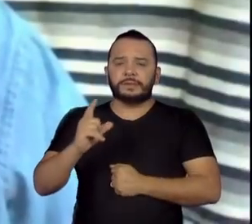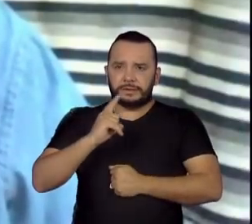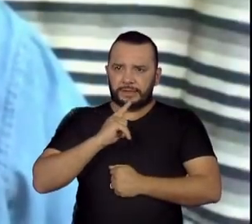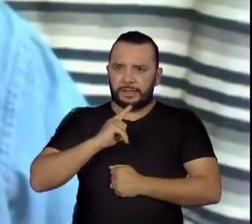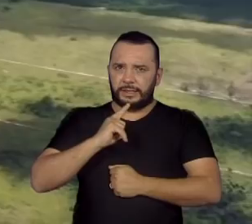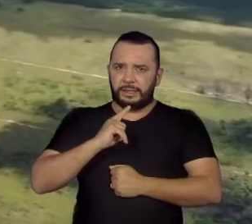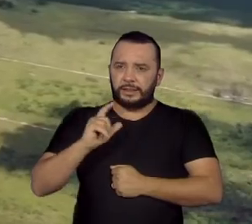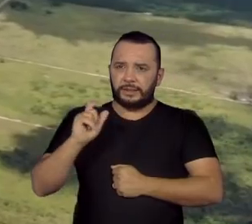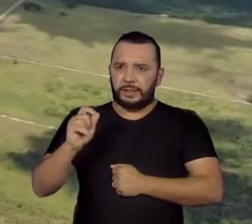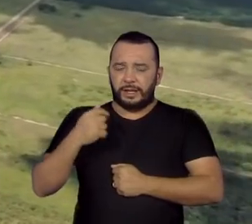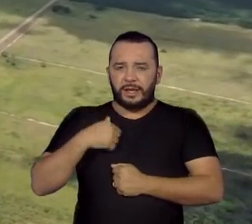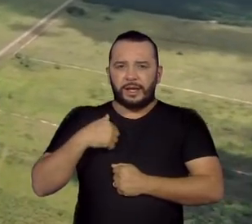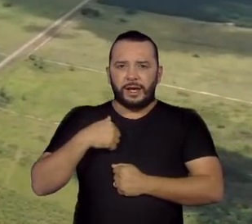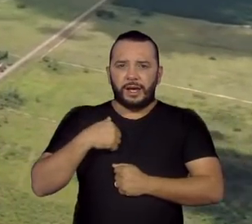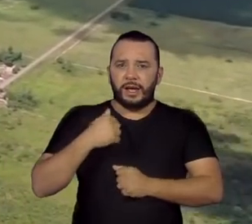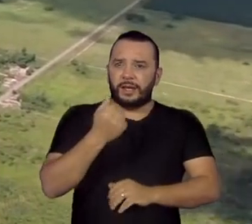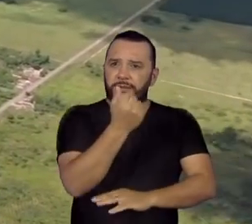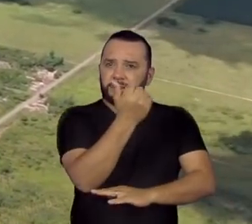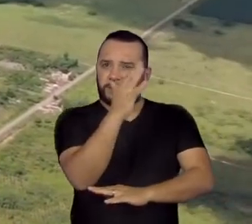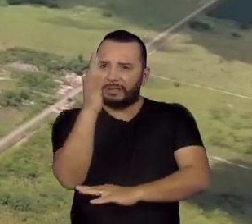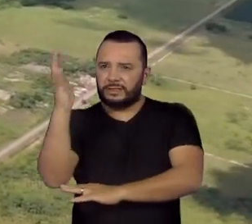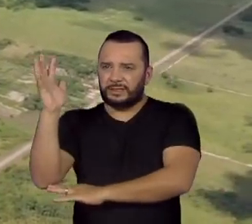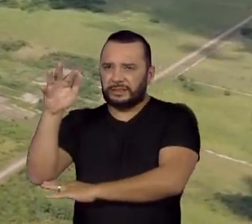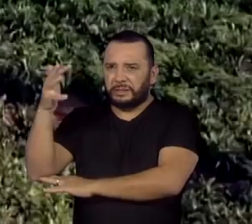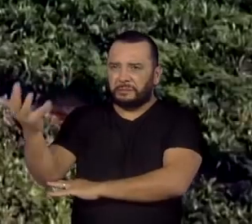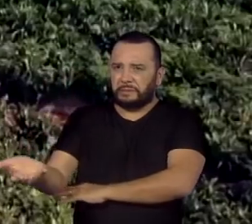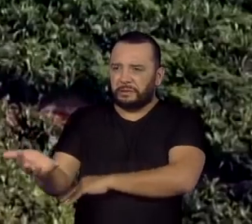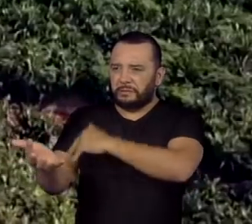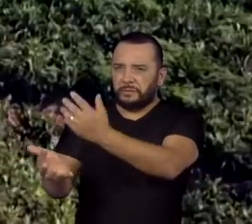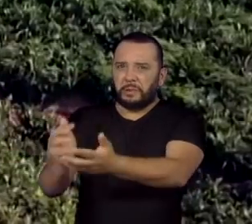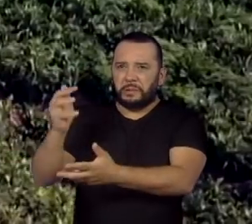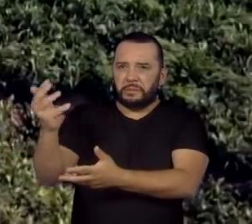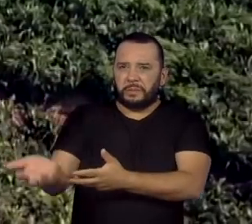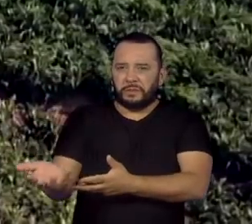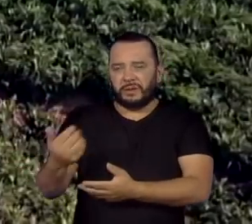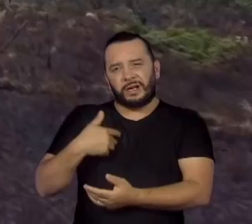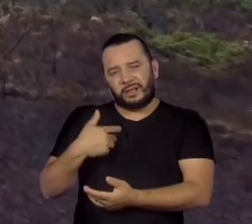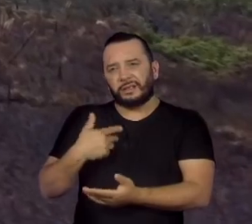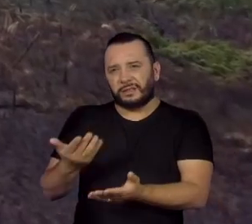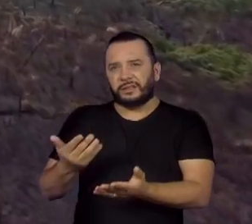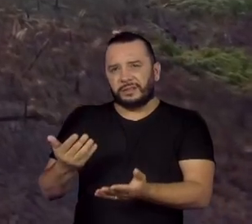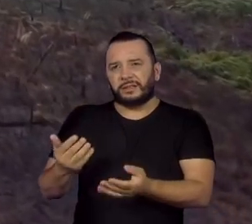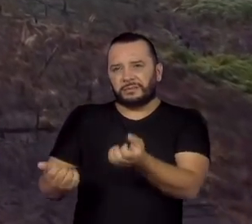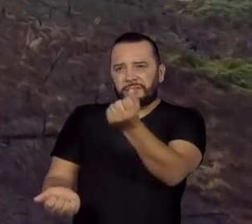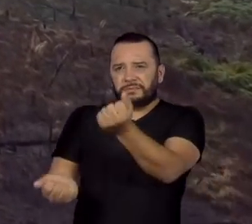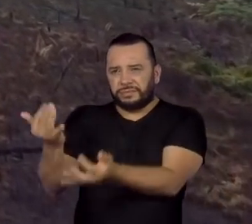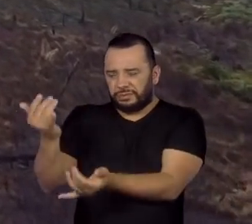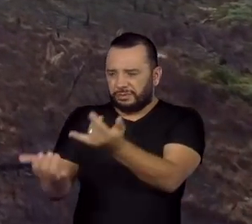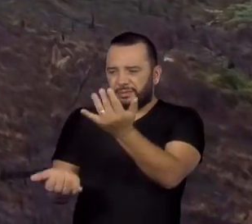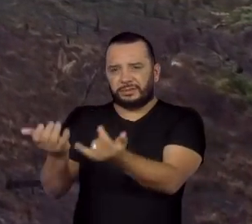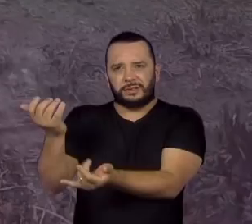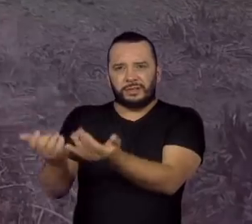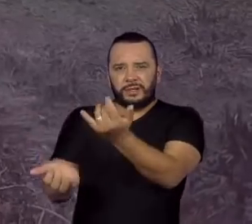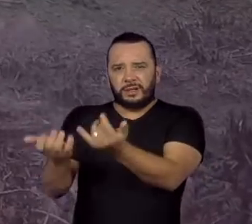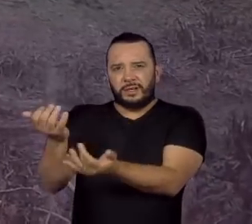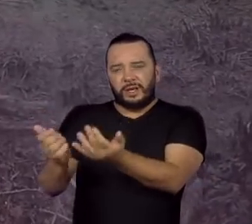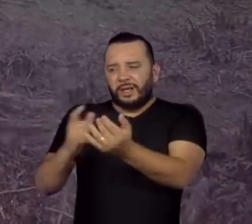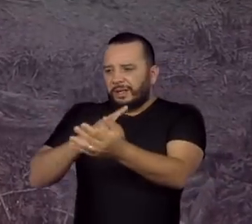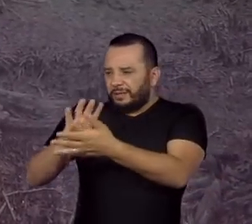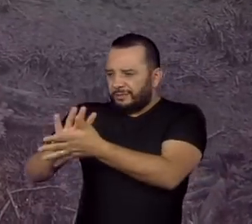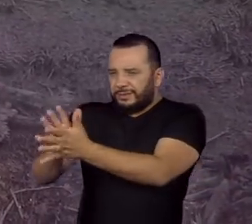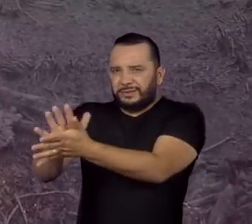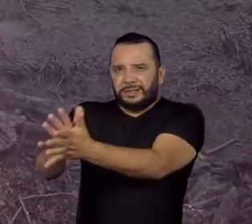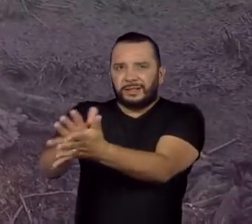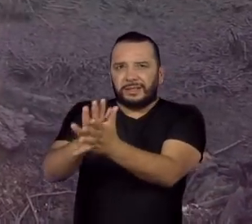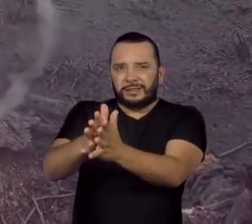de biodiversidade é o desmatamento, muitas vezes seguido pela queimada, onde você está